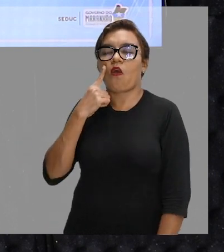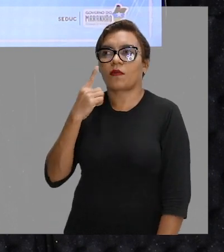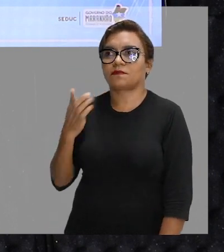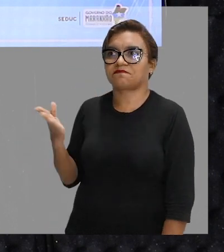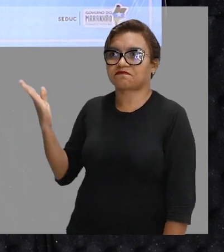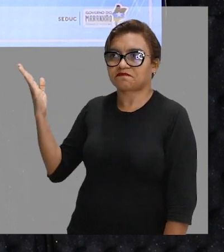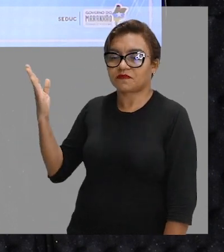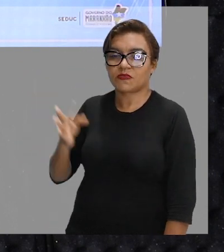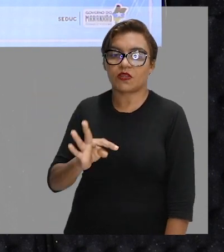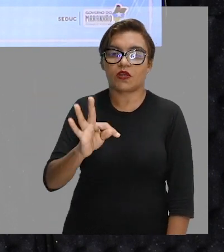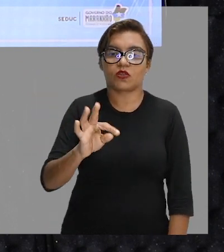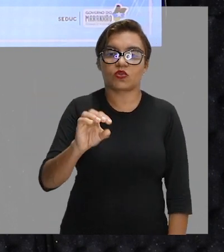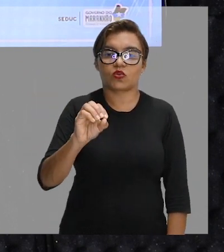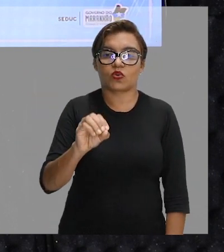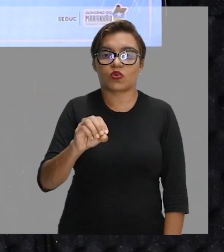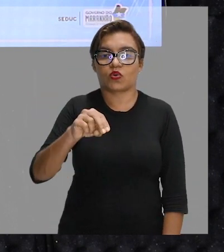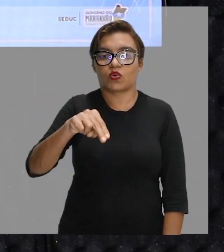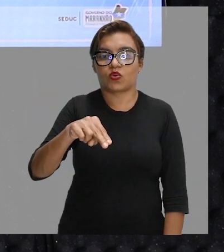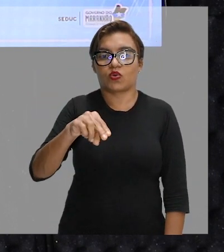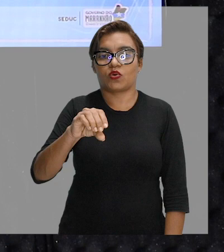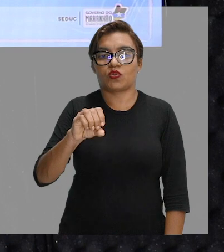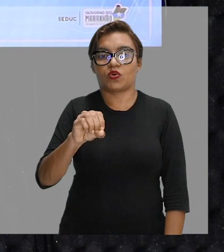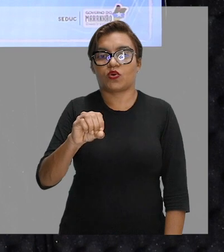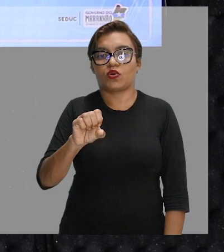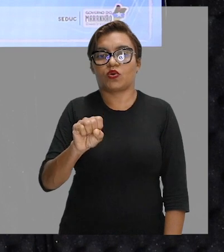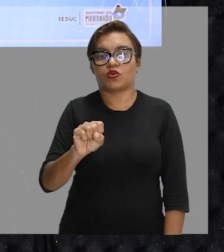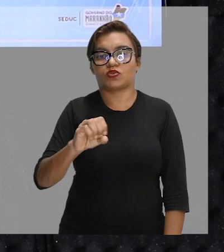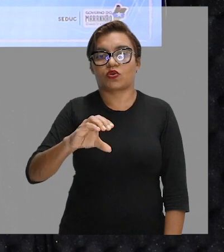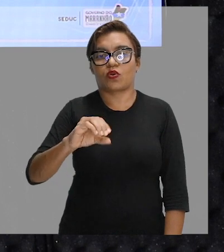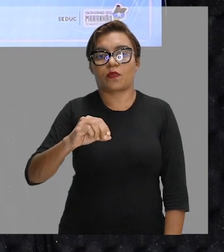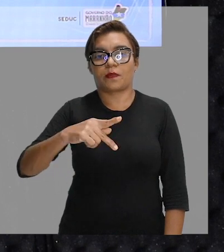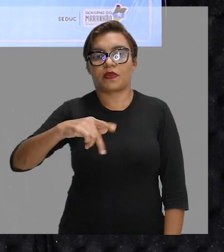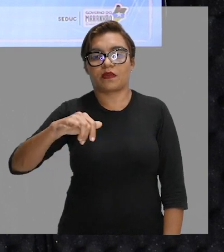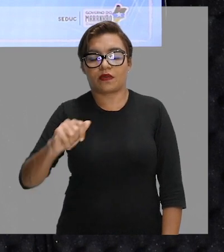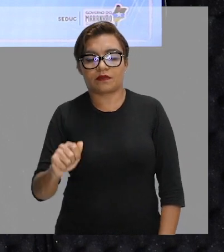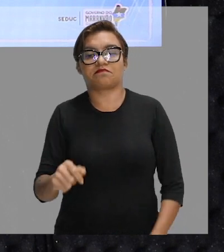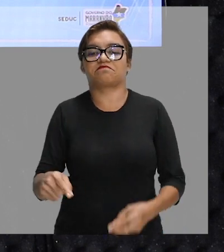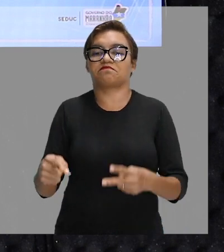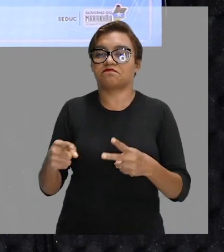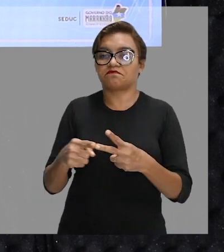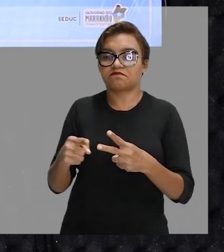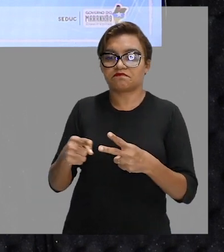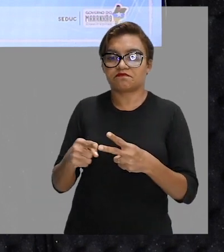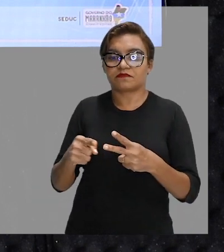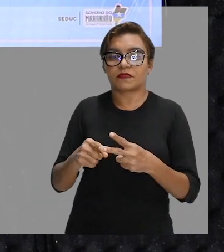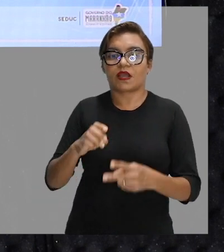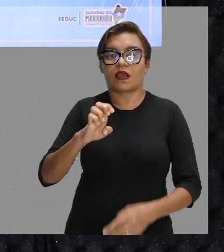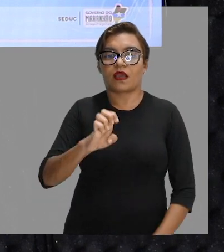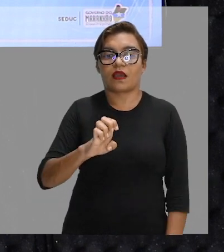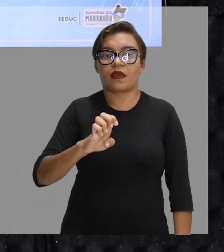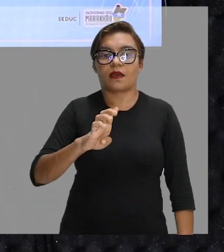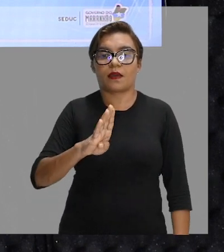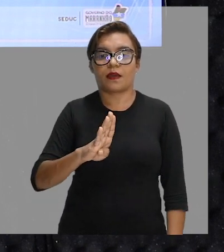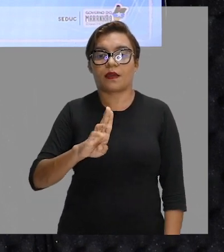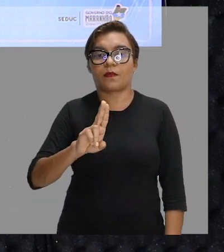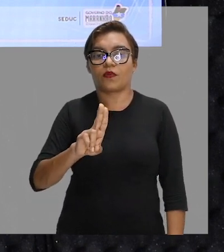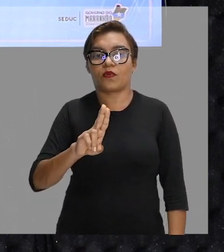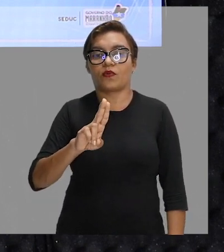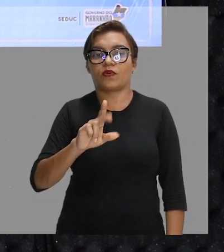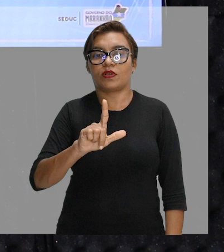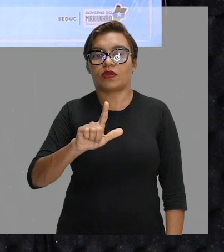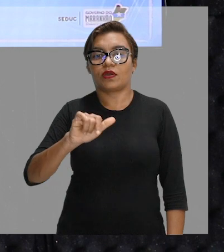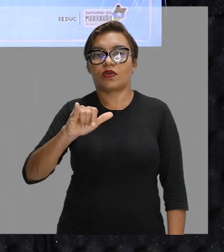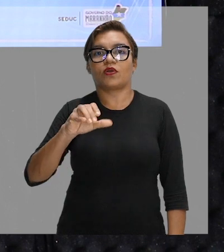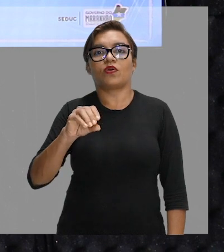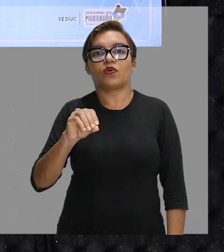está relacionada com a diminuição da pressão máxima de vapor. A ebulioscopia,